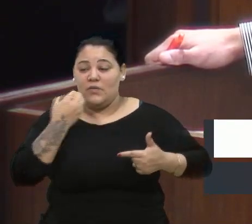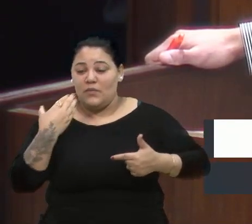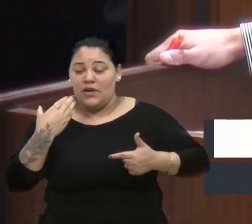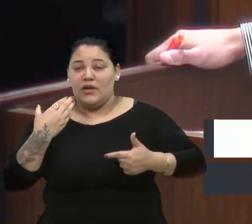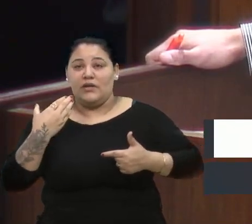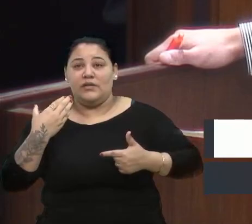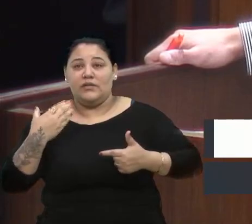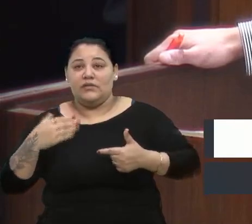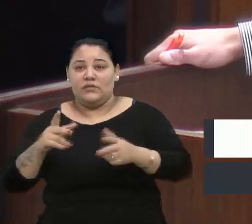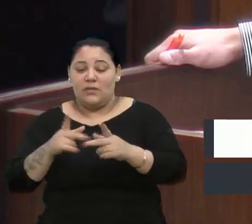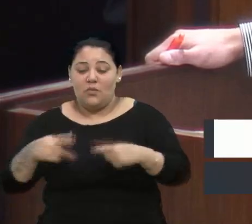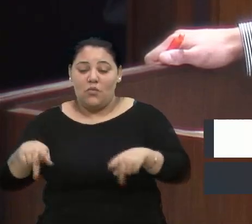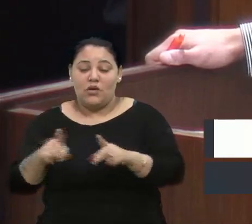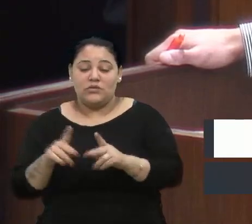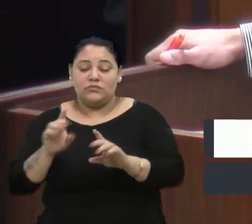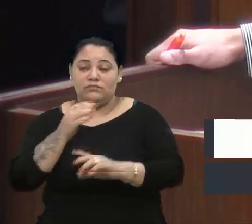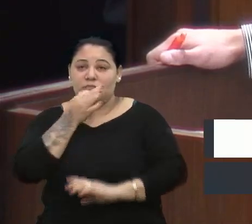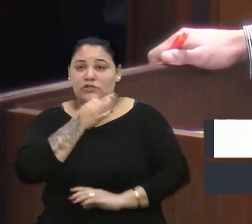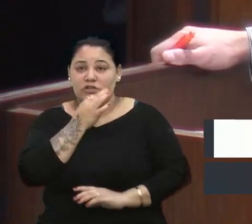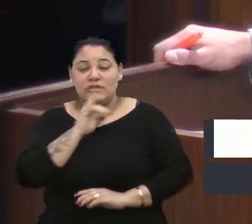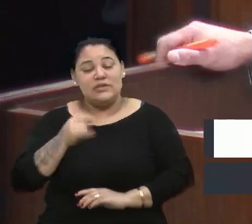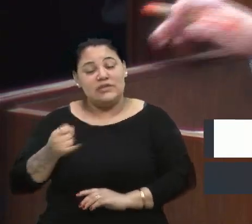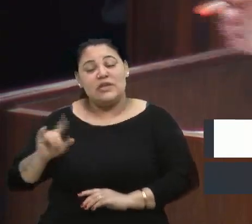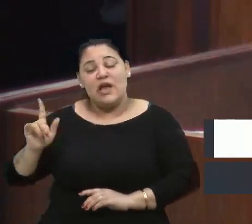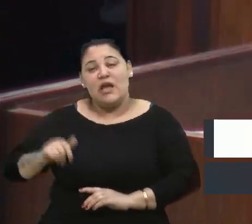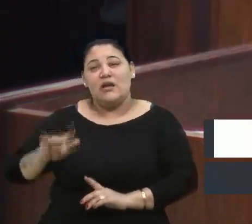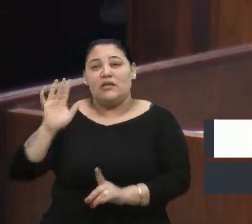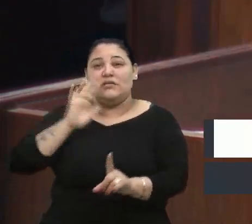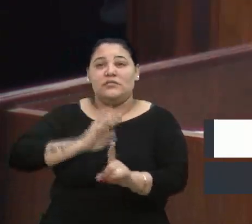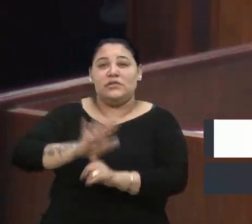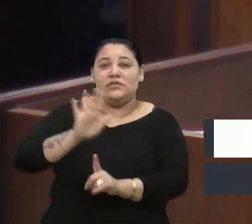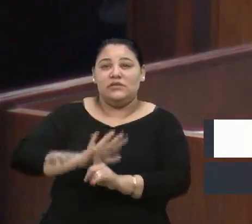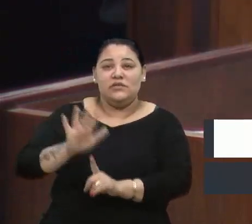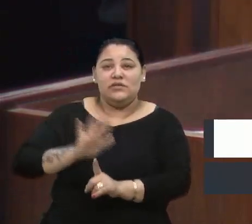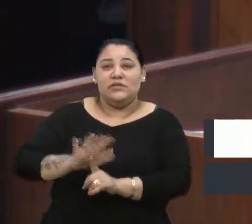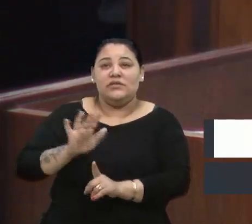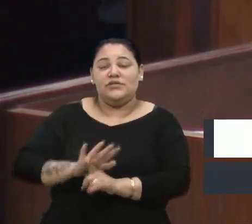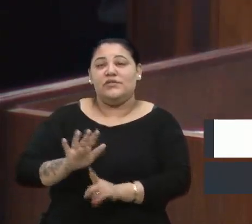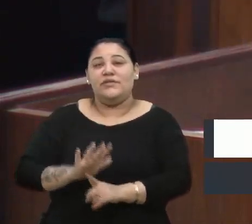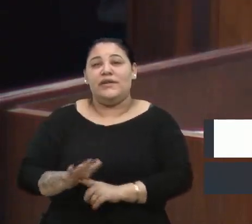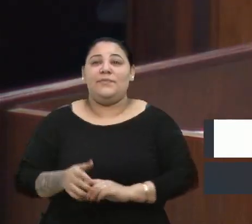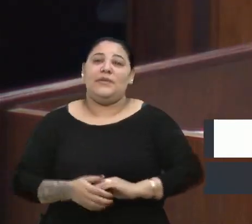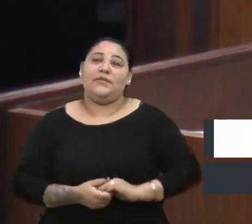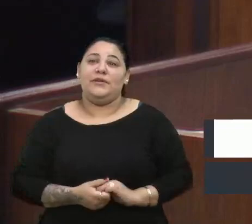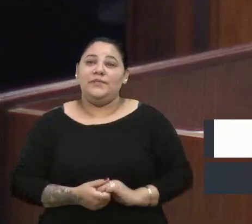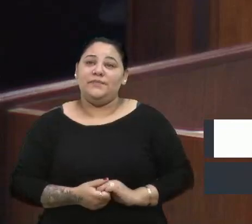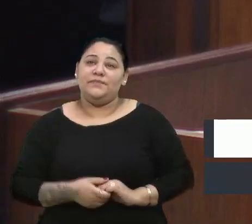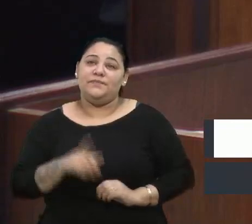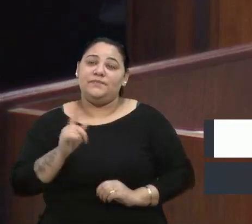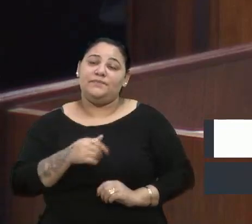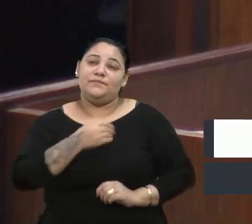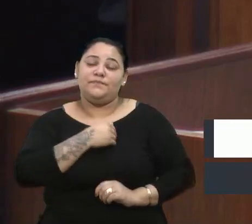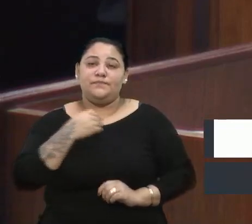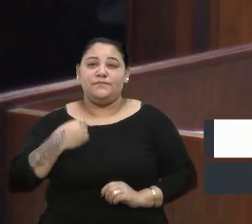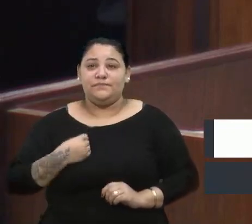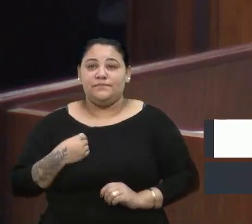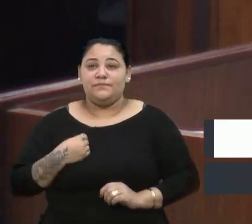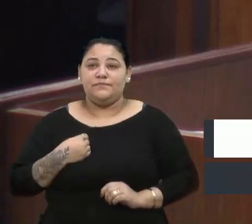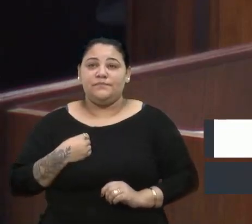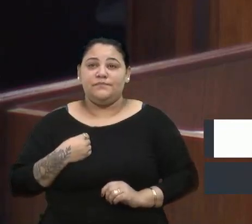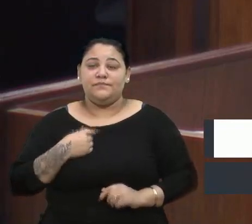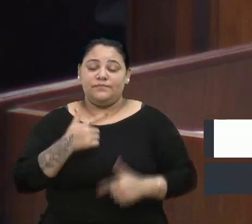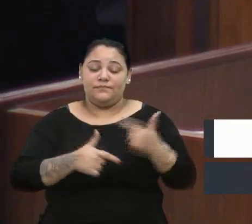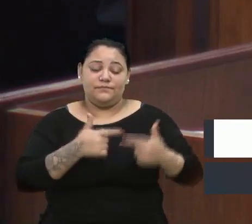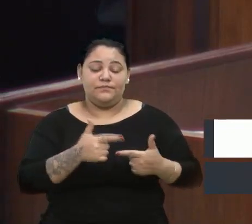caxiense. E se é uma demanda, nós vamos atrás. Porque muitos fazem documentos, indicação, eu não. O meu trabalho tem início, meio e